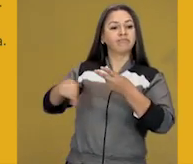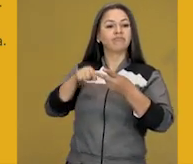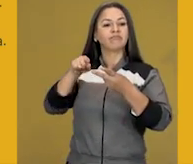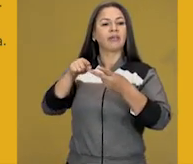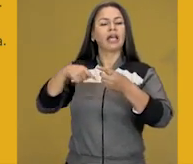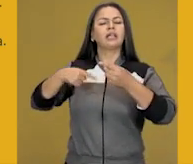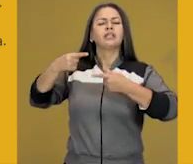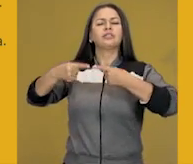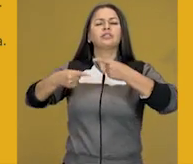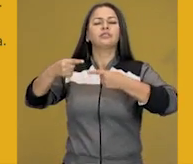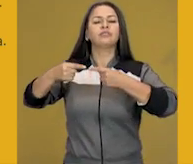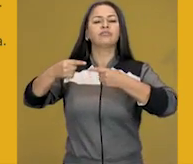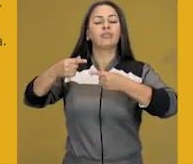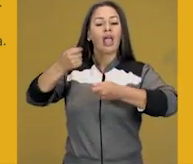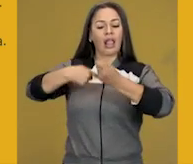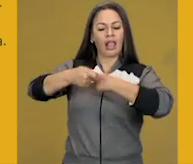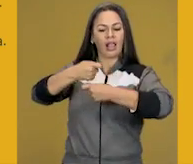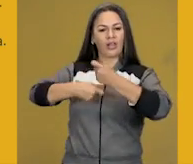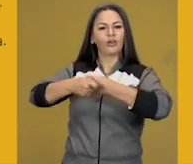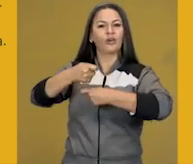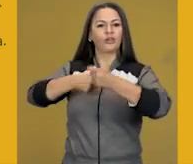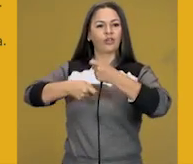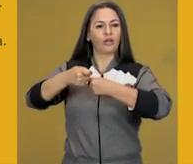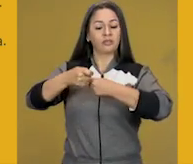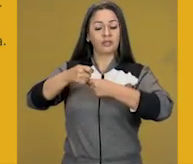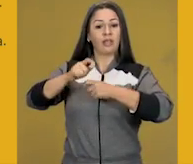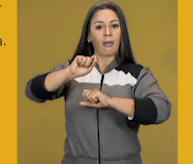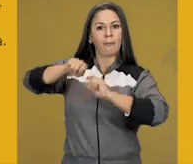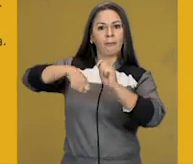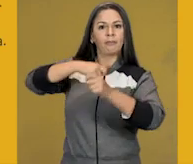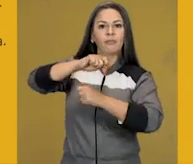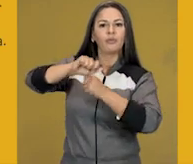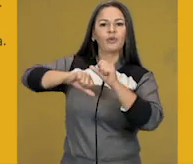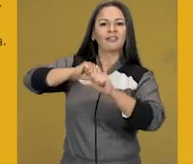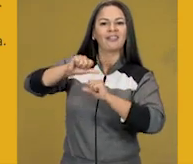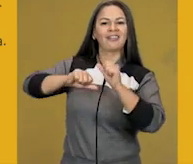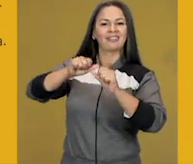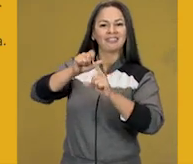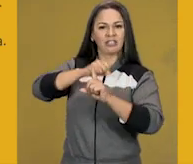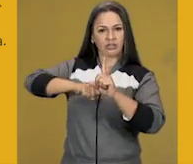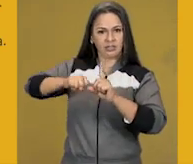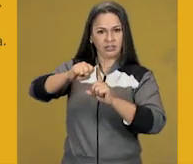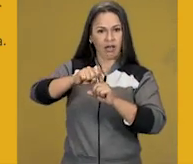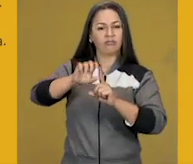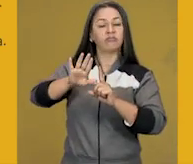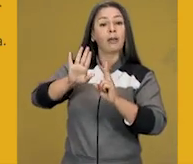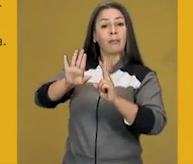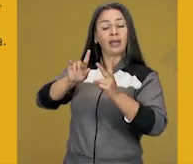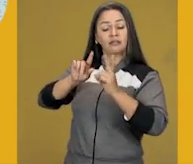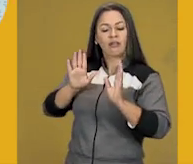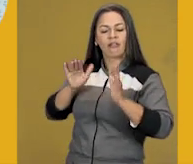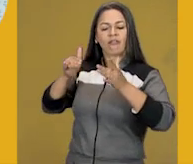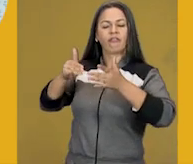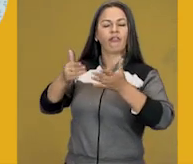e pressões sobre seus ambientes físicos naturais. E fazer também um estudo de caso específico da China e da Índia.